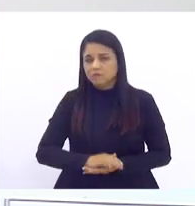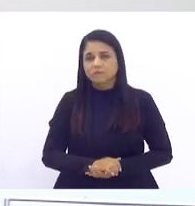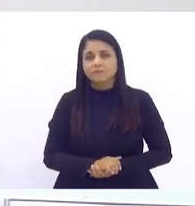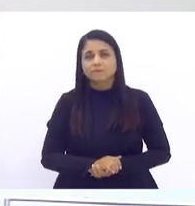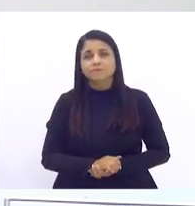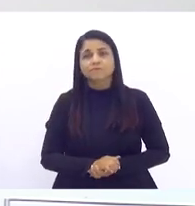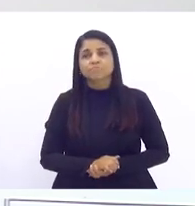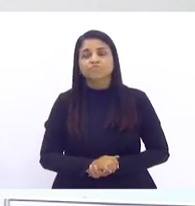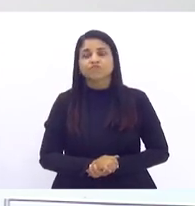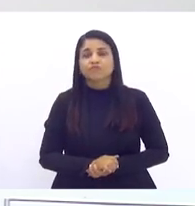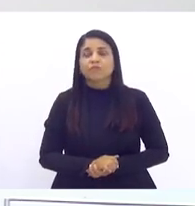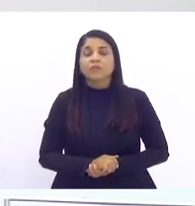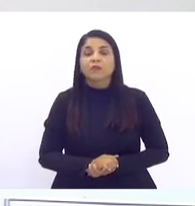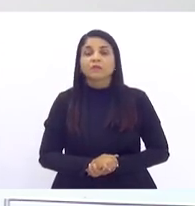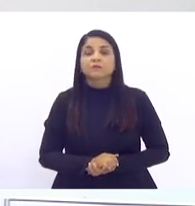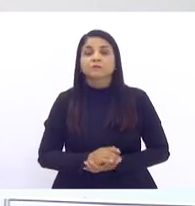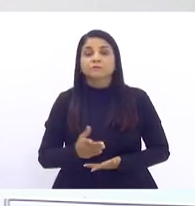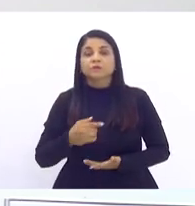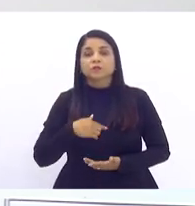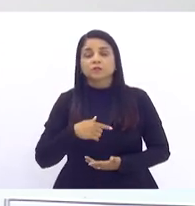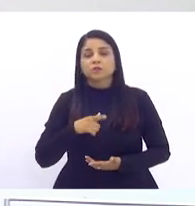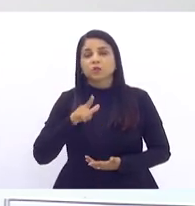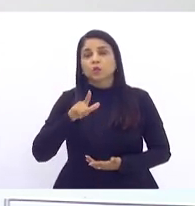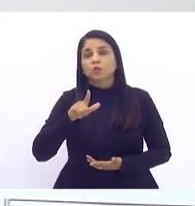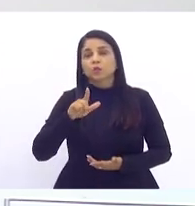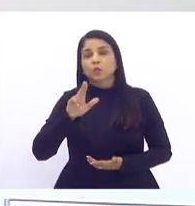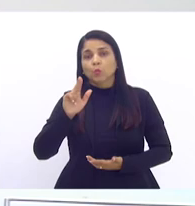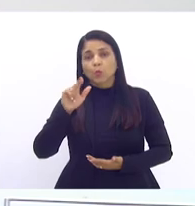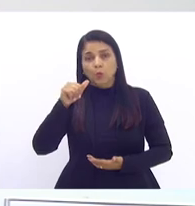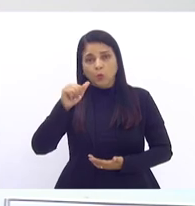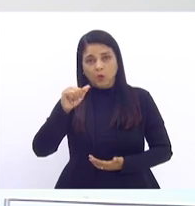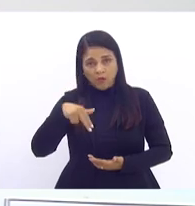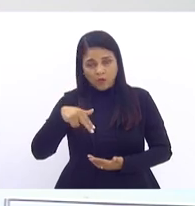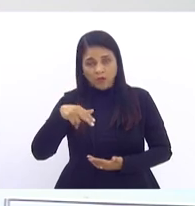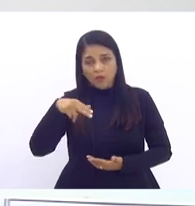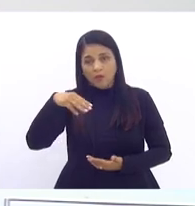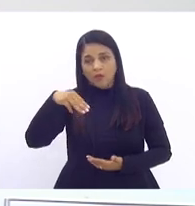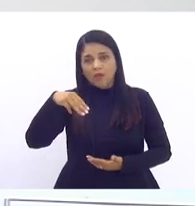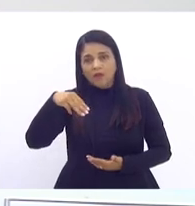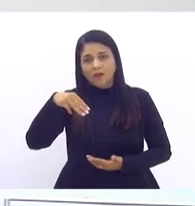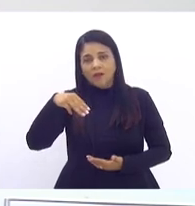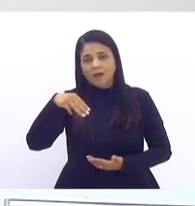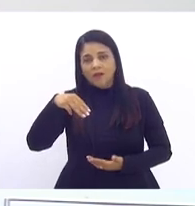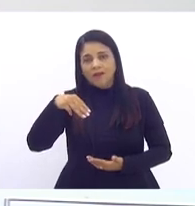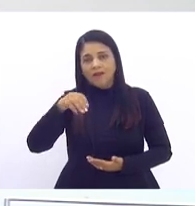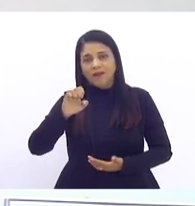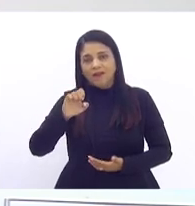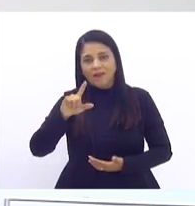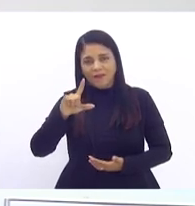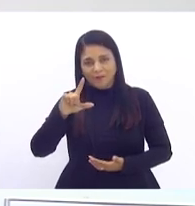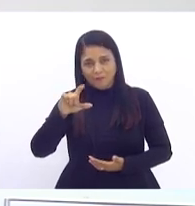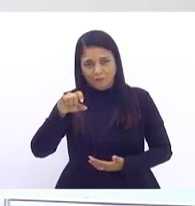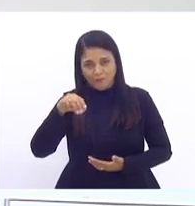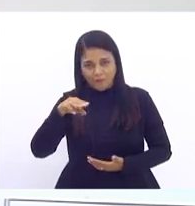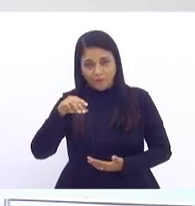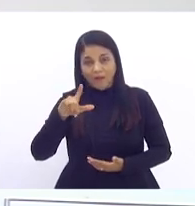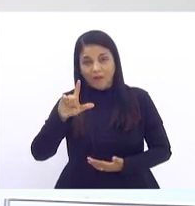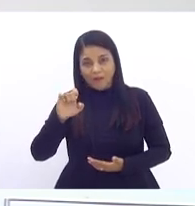sem sombra de dúvida Luan Lemos Leno é com o nome de cantor famoso